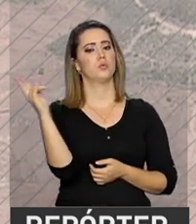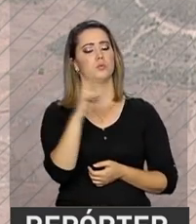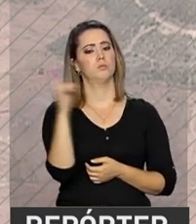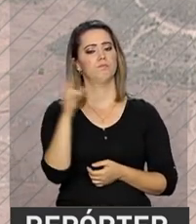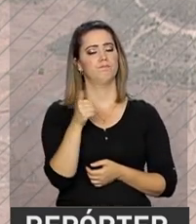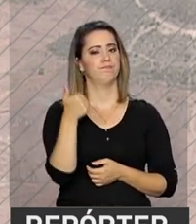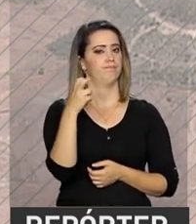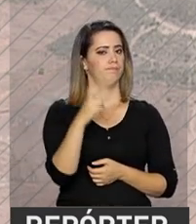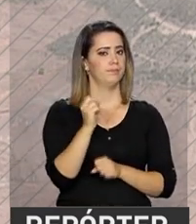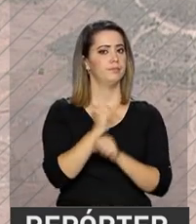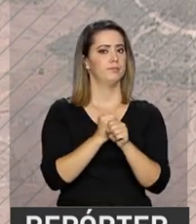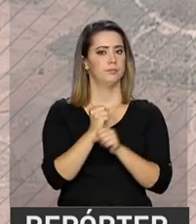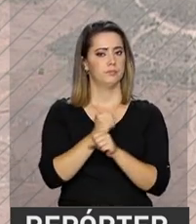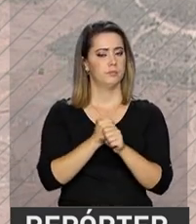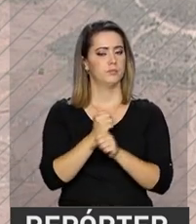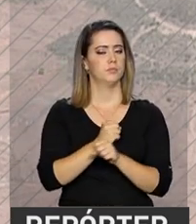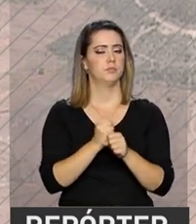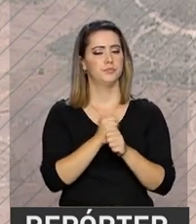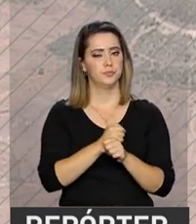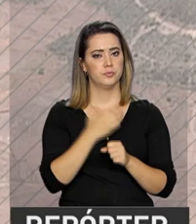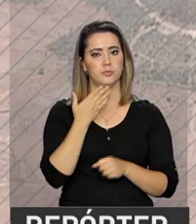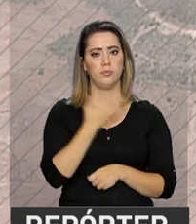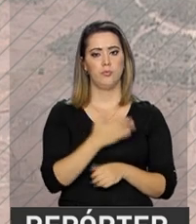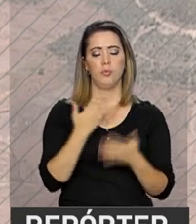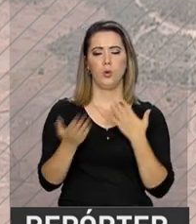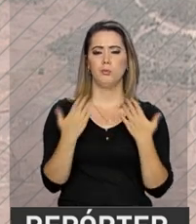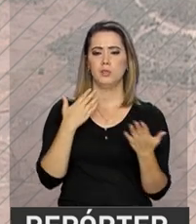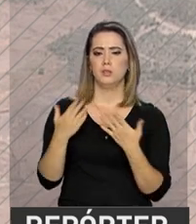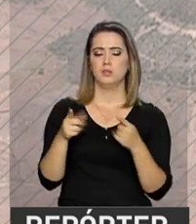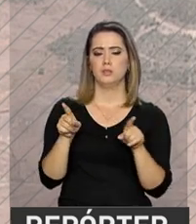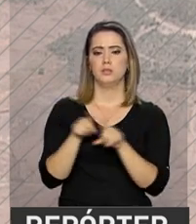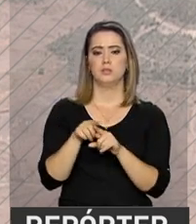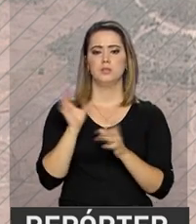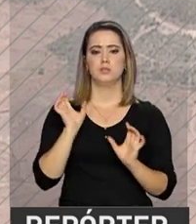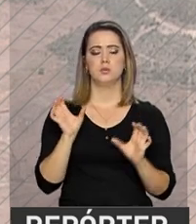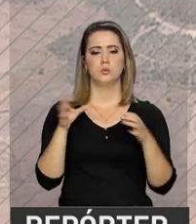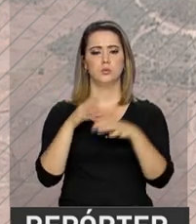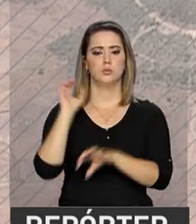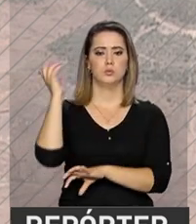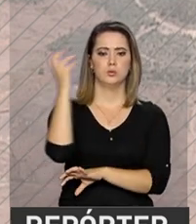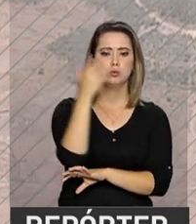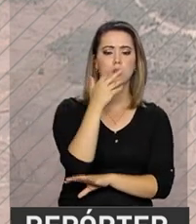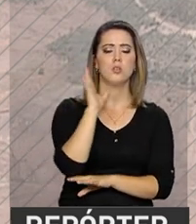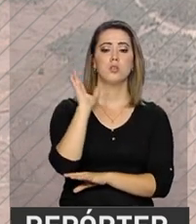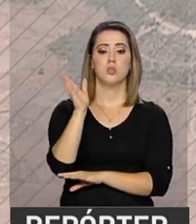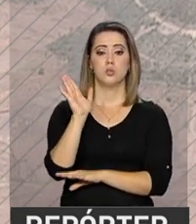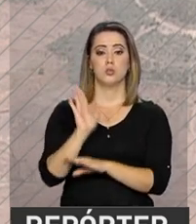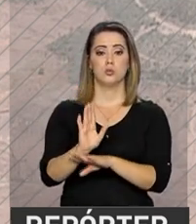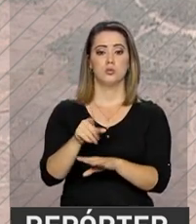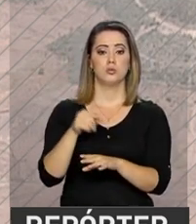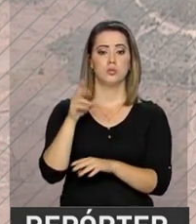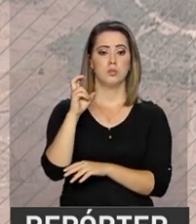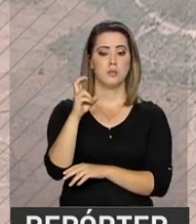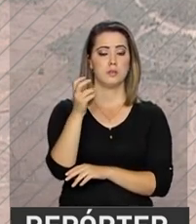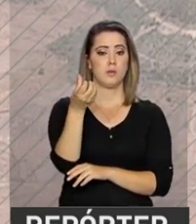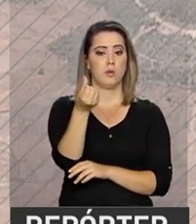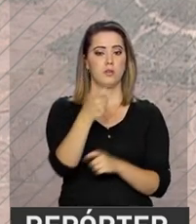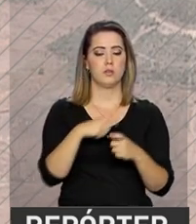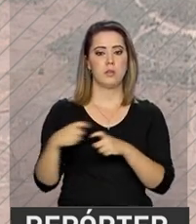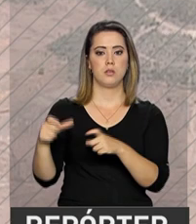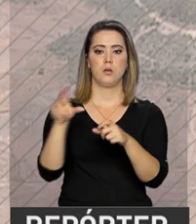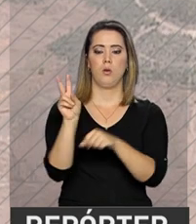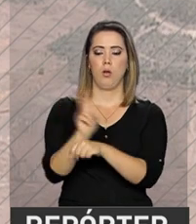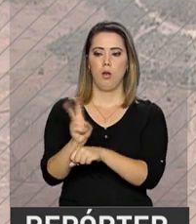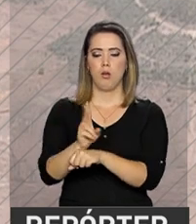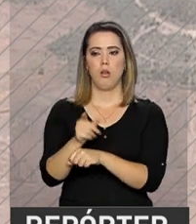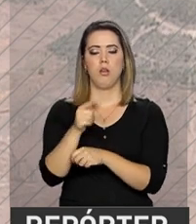em 15 anos segundo balanço do comitê na área ambiental já foram instaladas 56 estações de